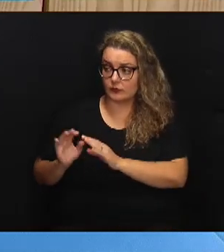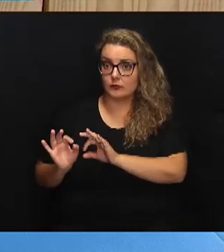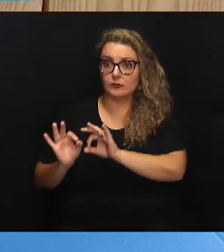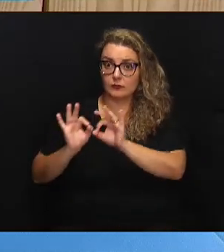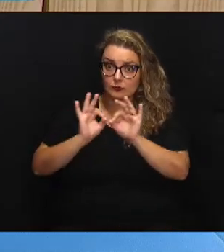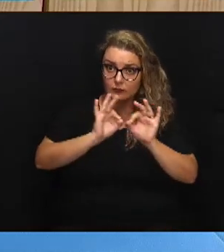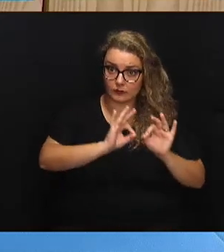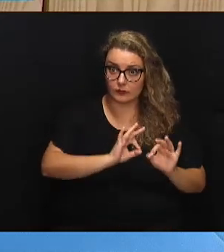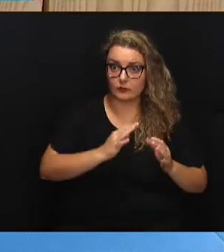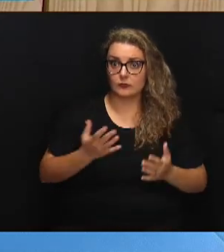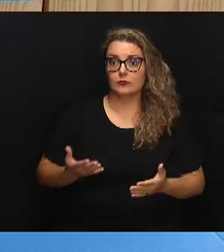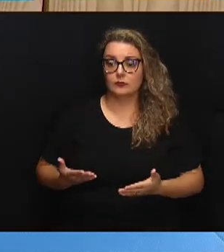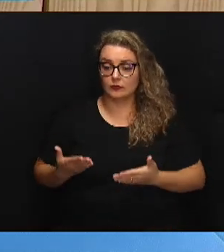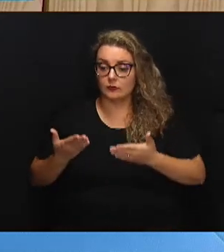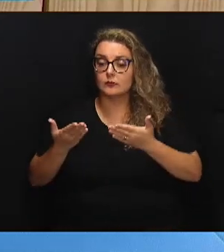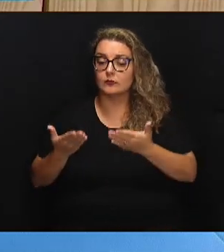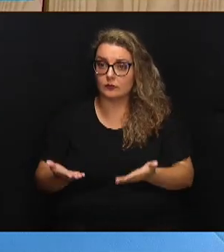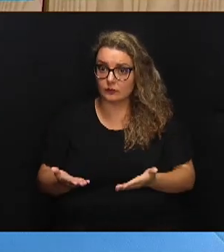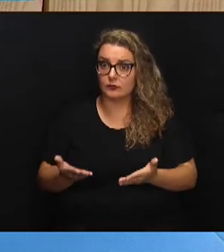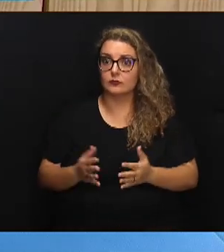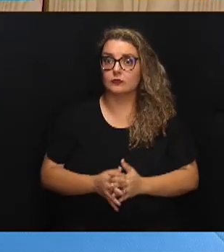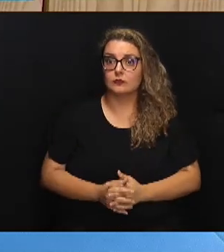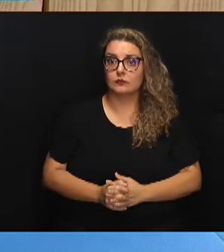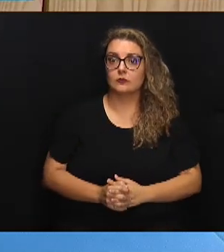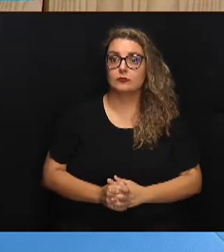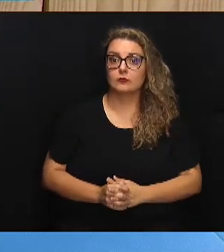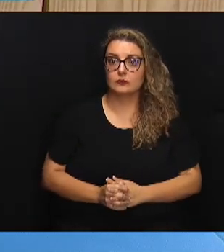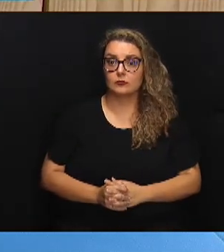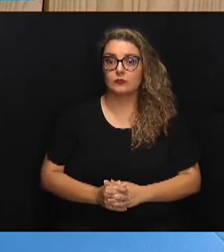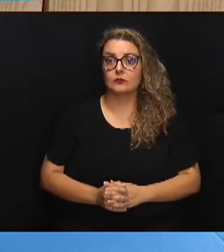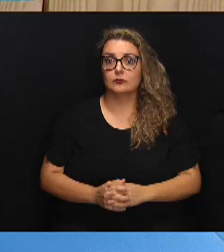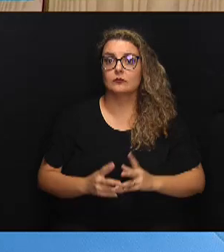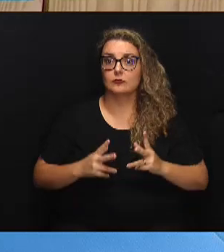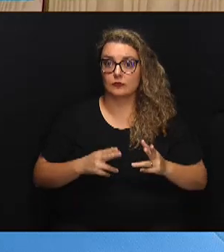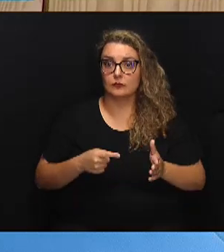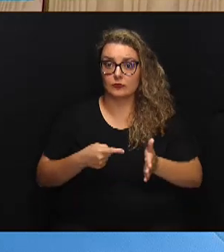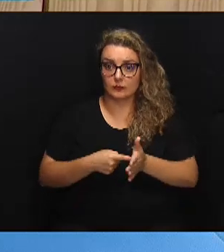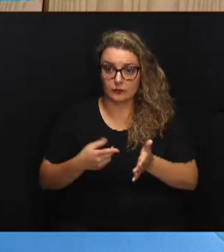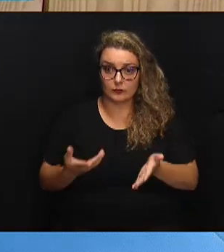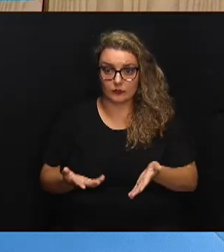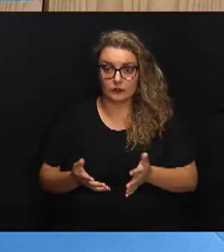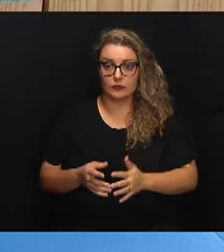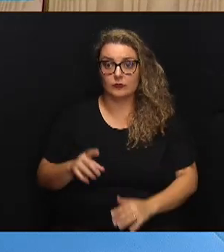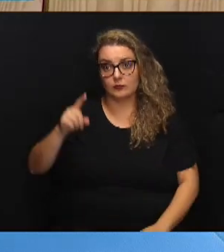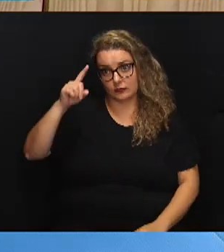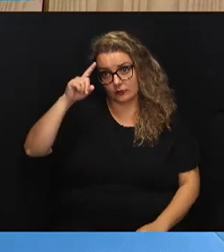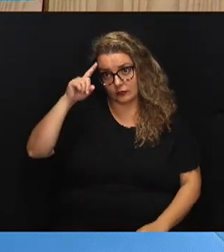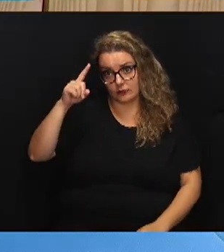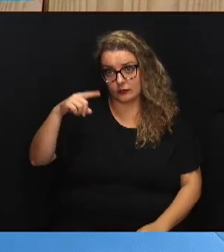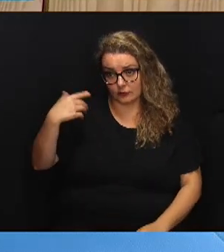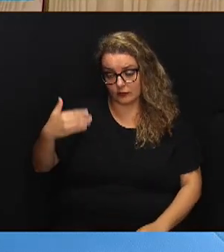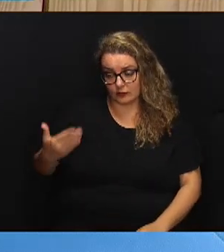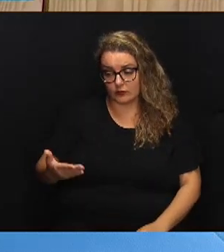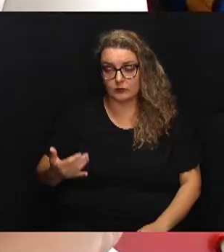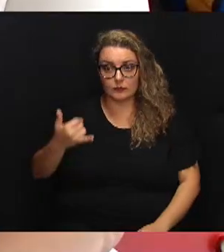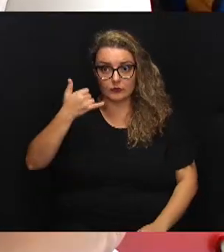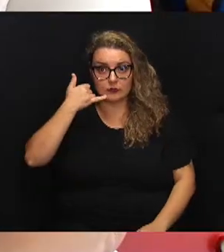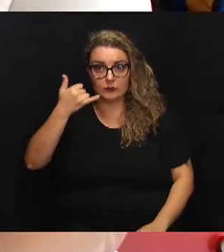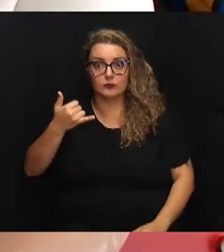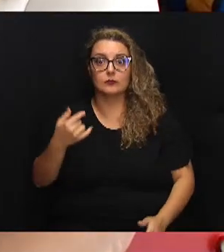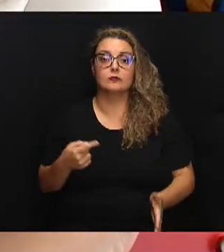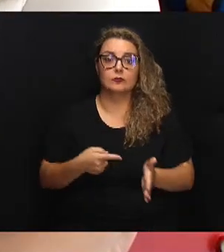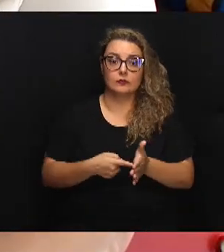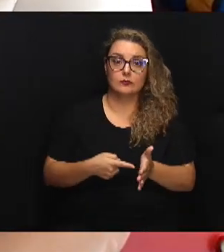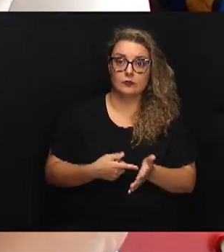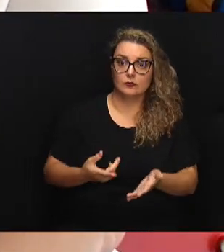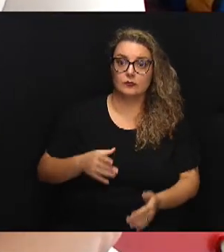acompanha e traz, né, essas situações como uma denúncia para o Disque Denúncia, né, do município, e aí